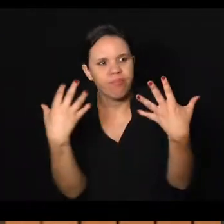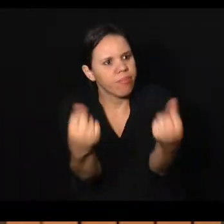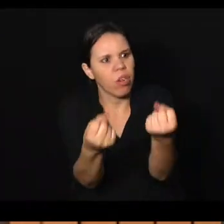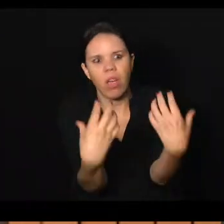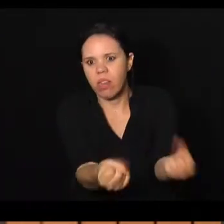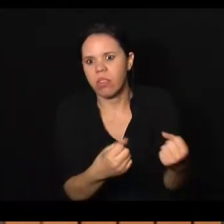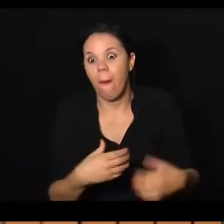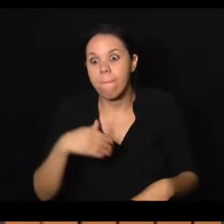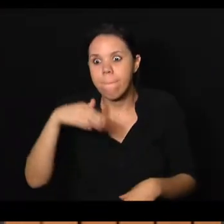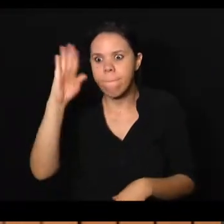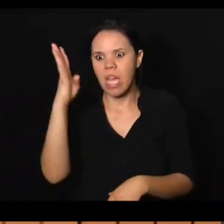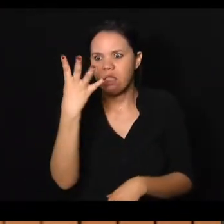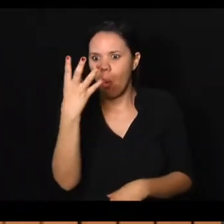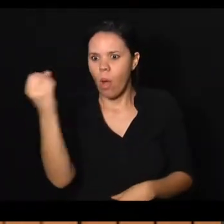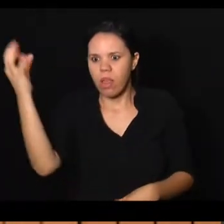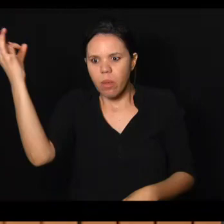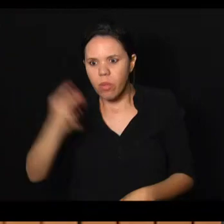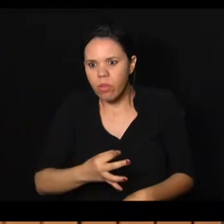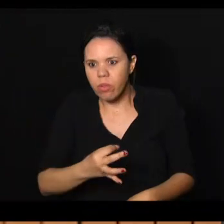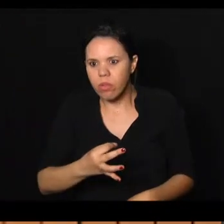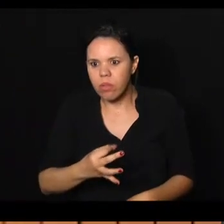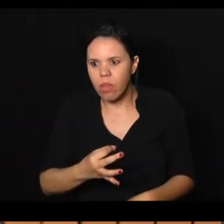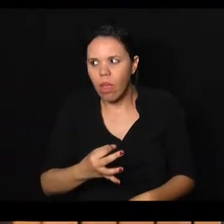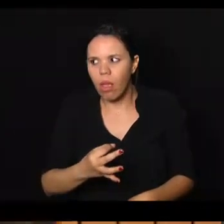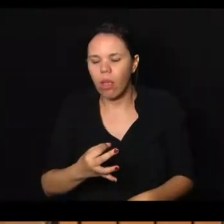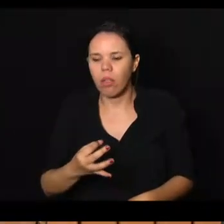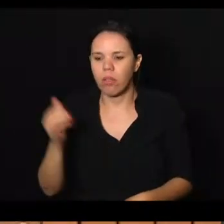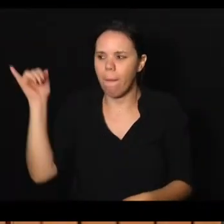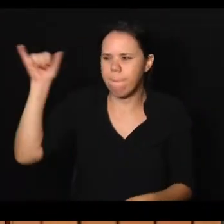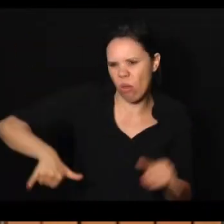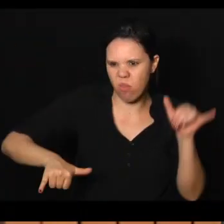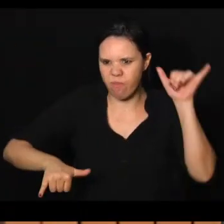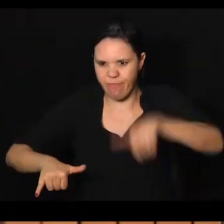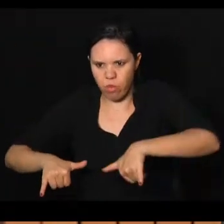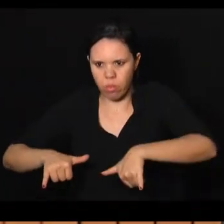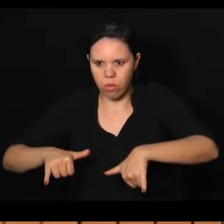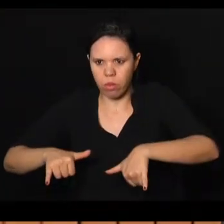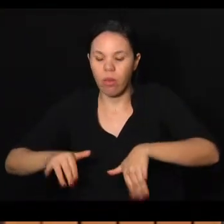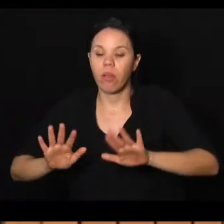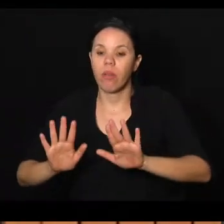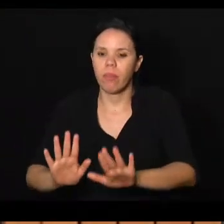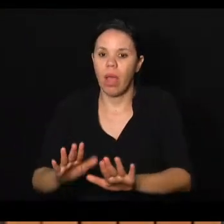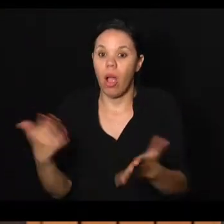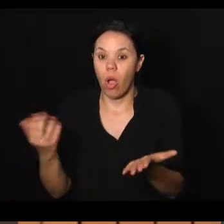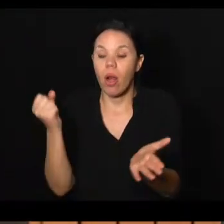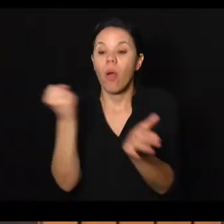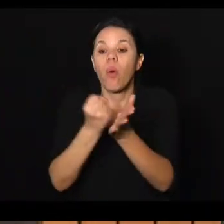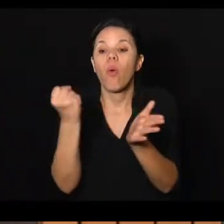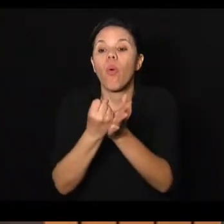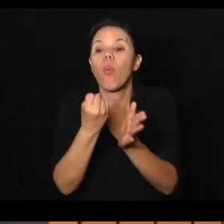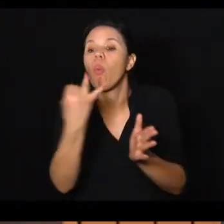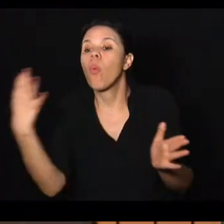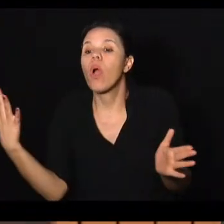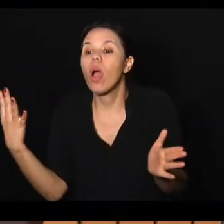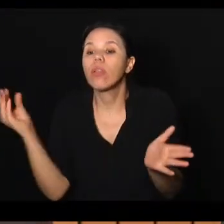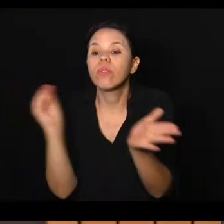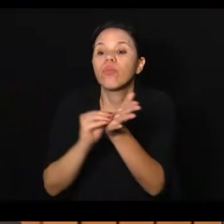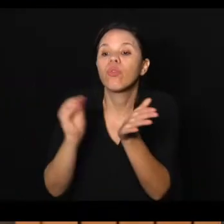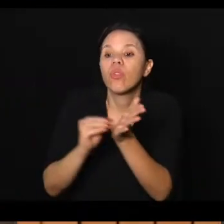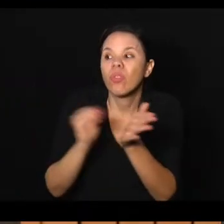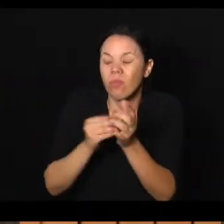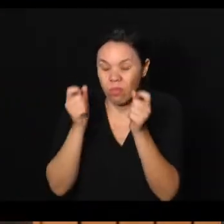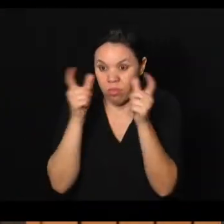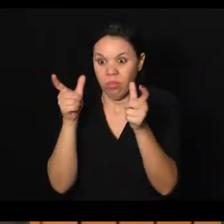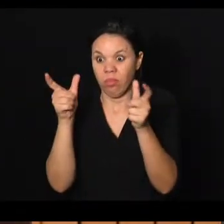de 40% das ligações eram perdidas. Mas vamos considerar os números registrados. E os números registrados me